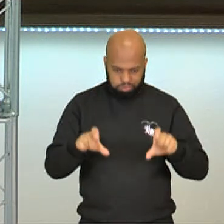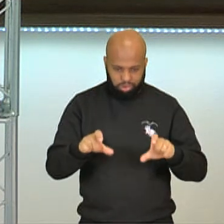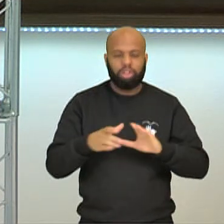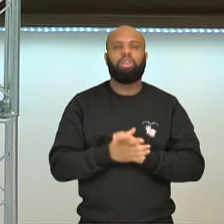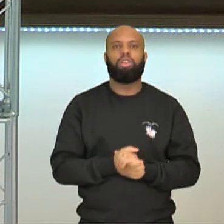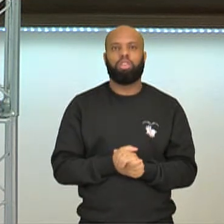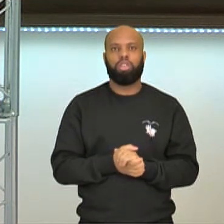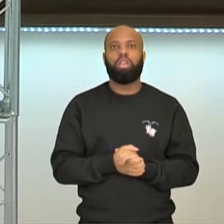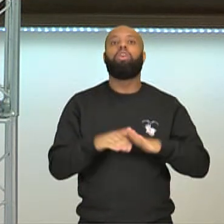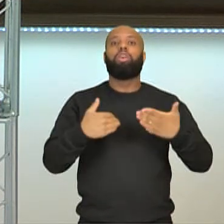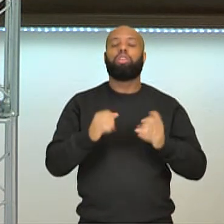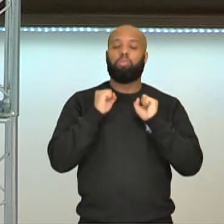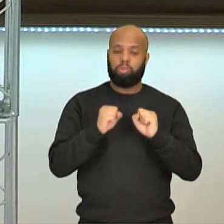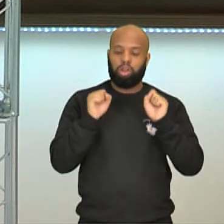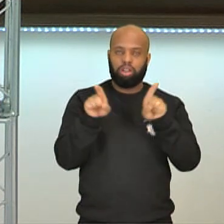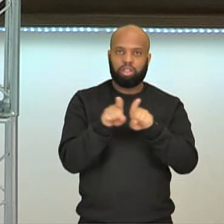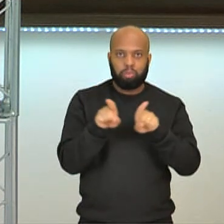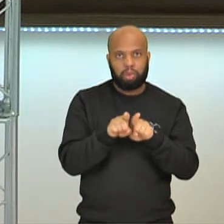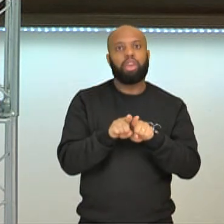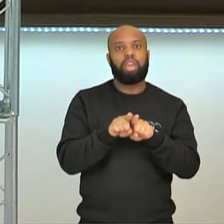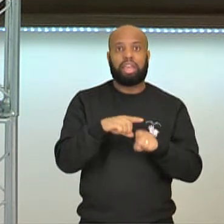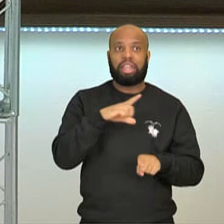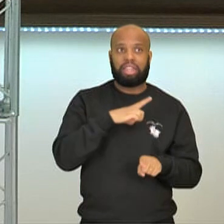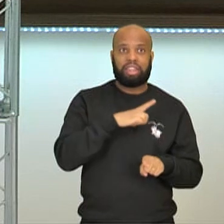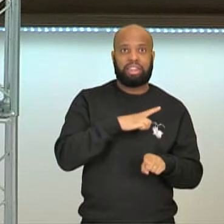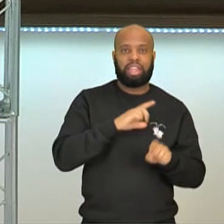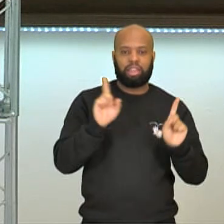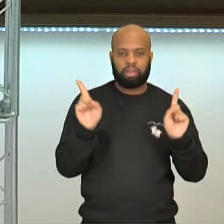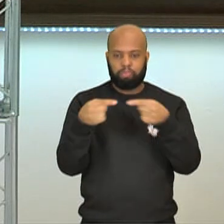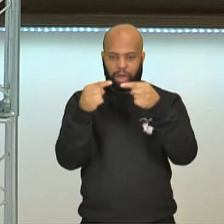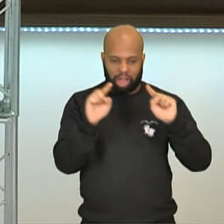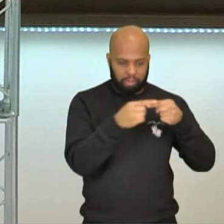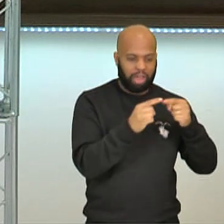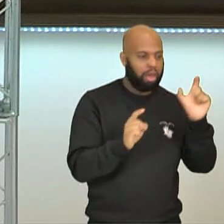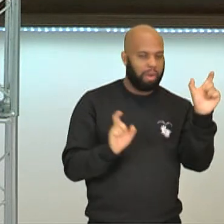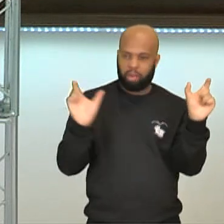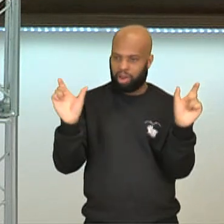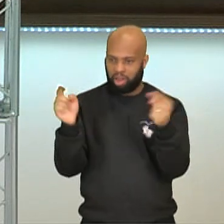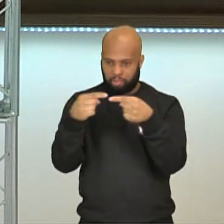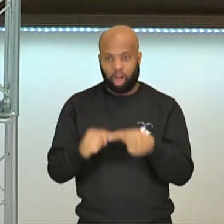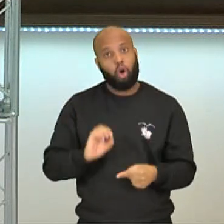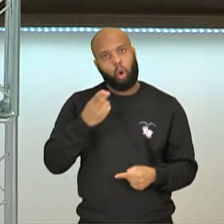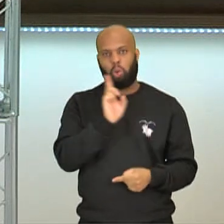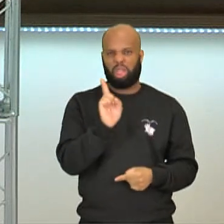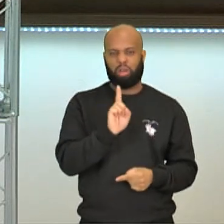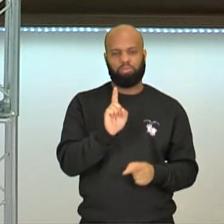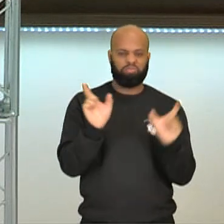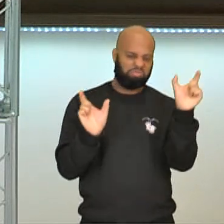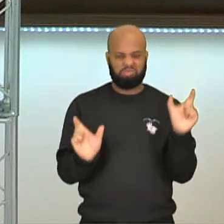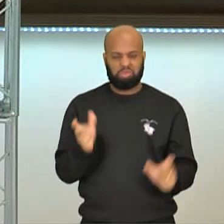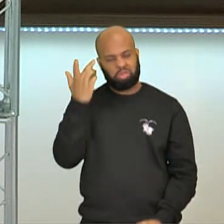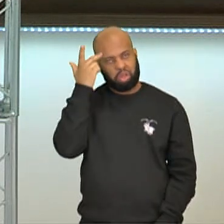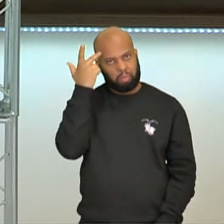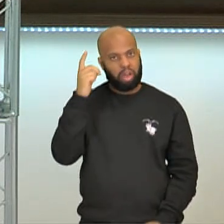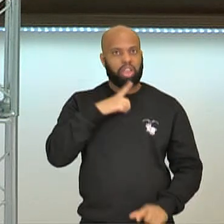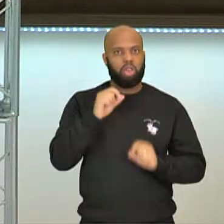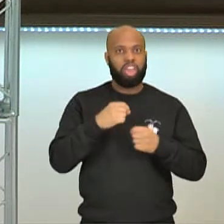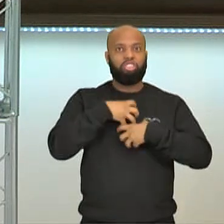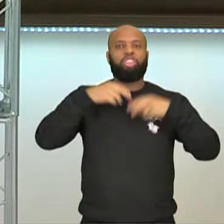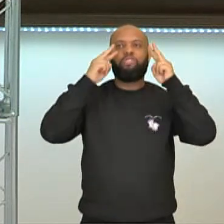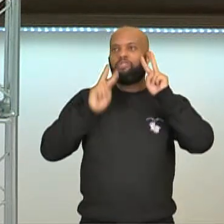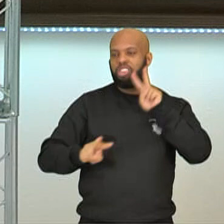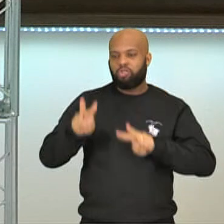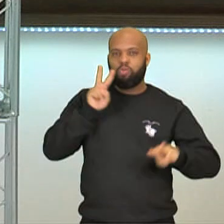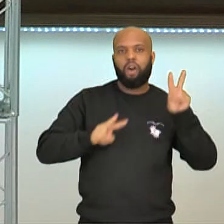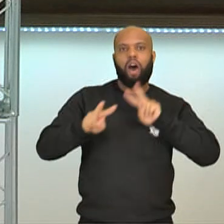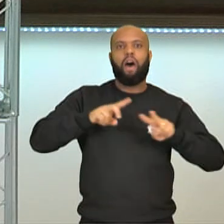de linhas. Eles podem ou não ter rima. Então, ele sempre tem essa disposição mais visual. Ele não é um texto que é escrito